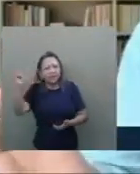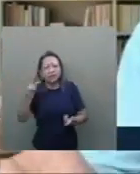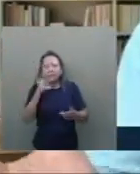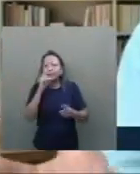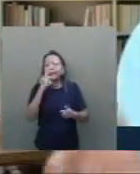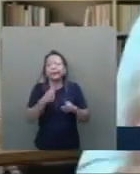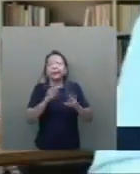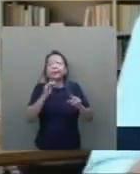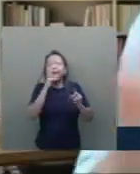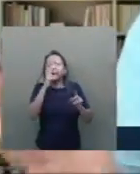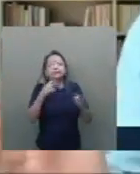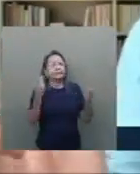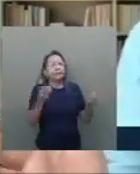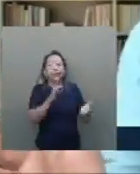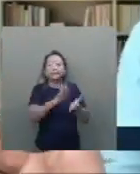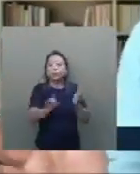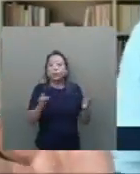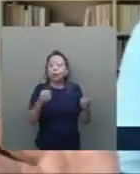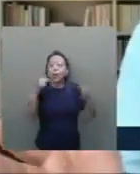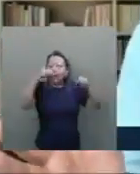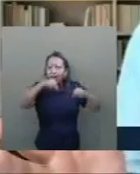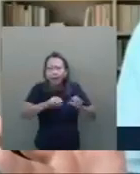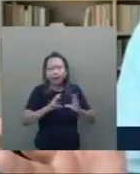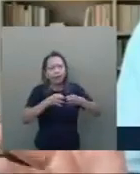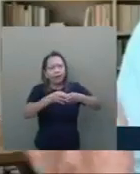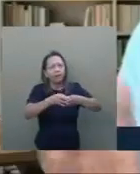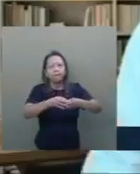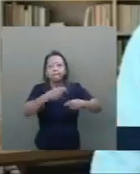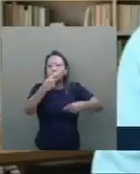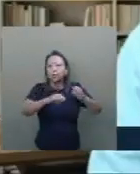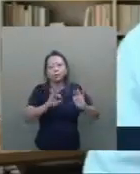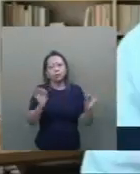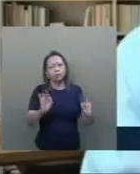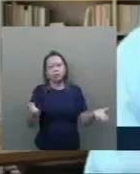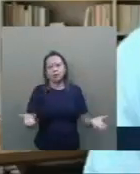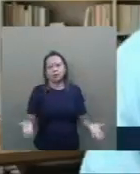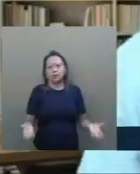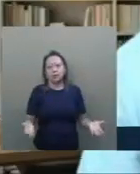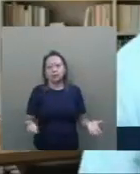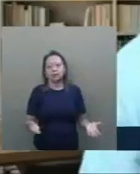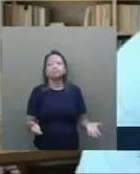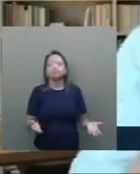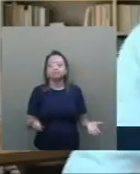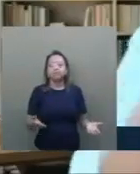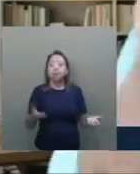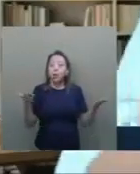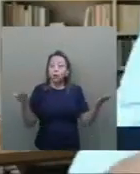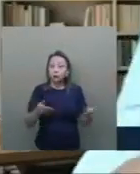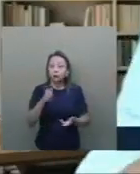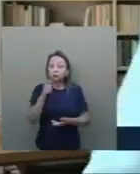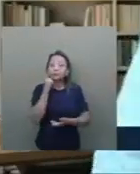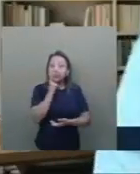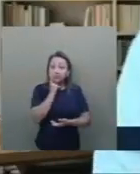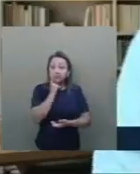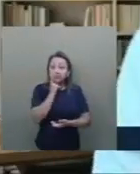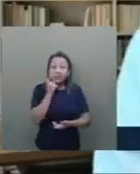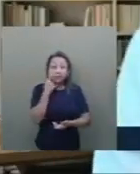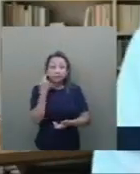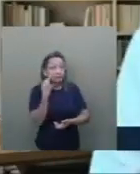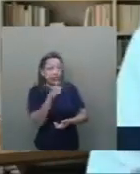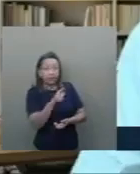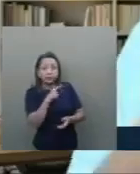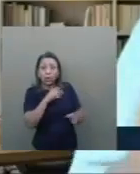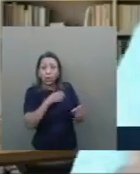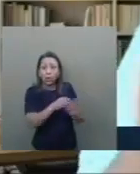céu. Isso não existe na política. Paulinho, hoje você arrasou. Deu até conselho para o teu